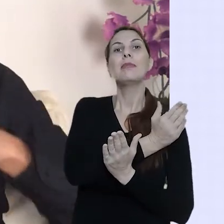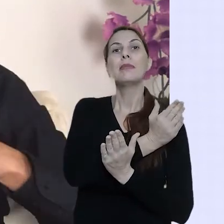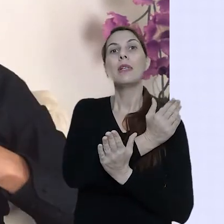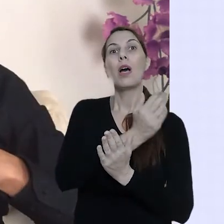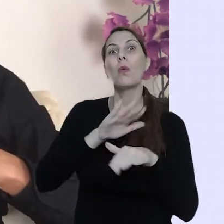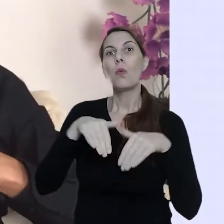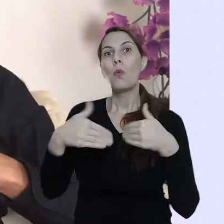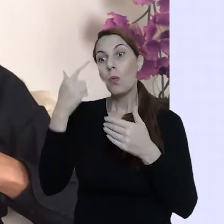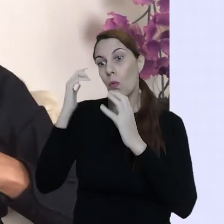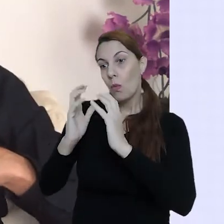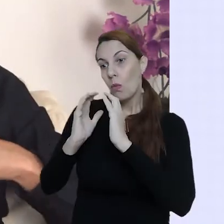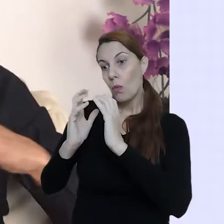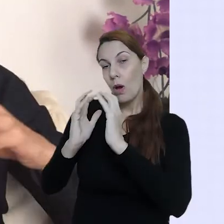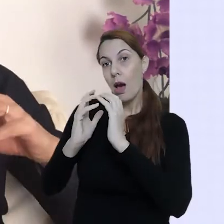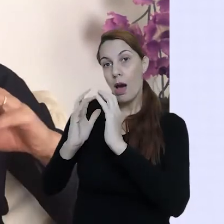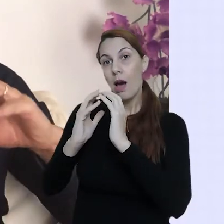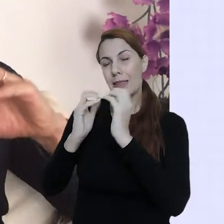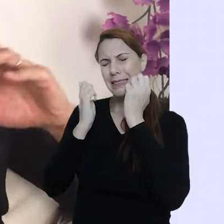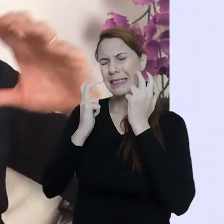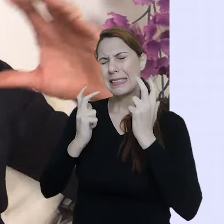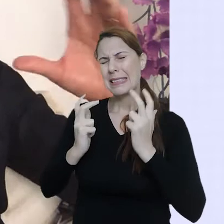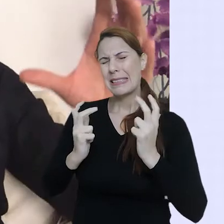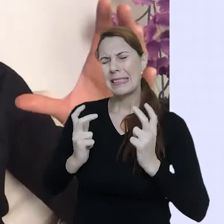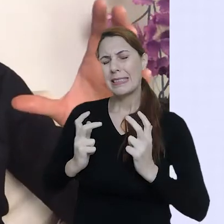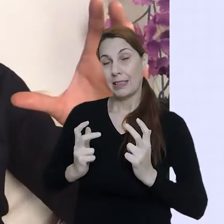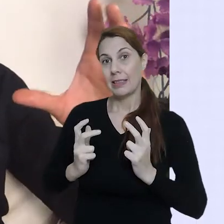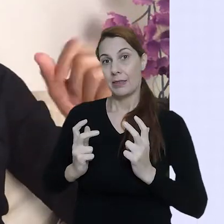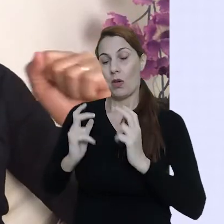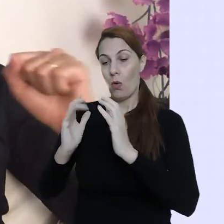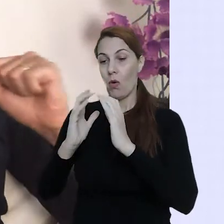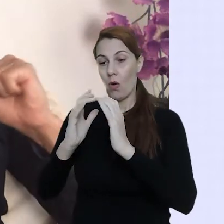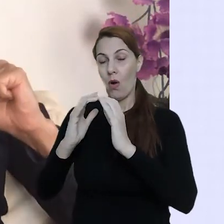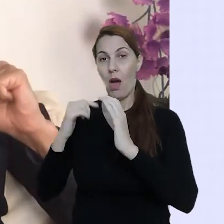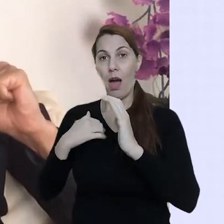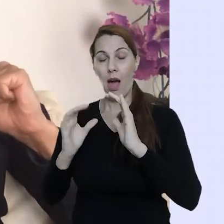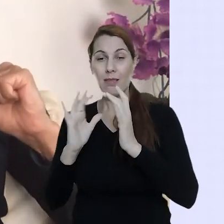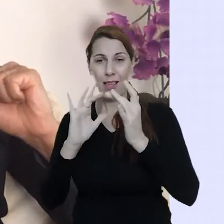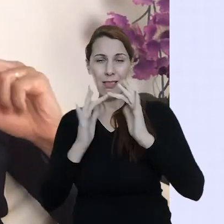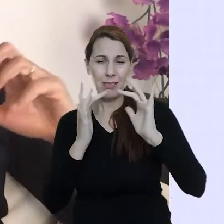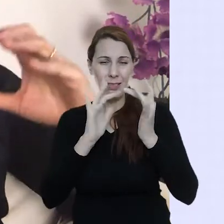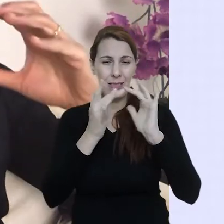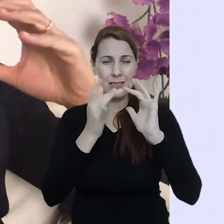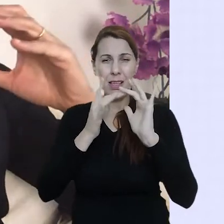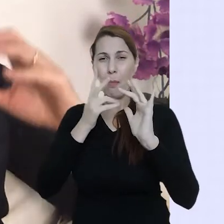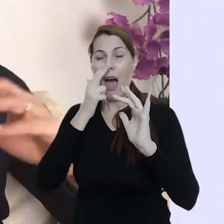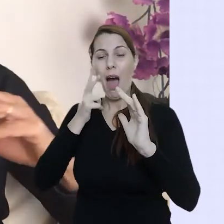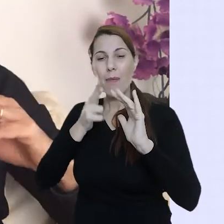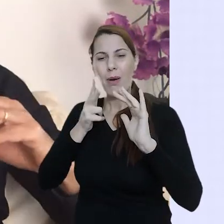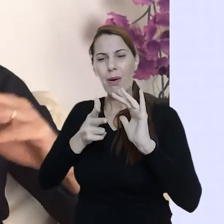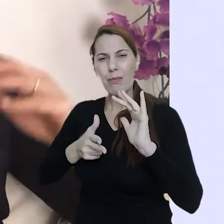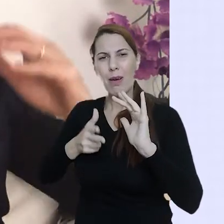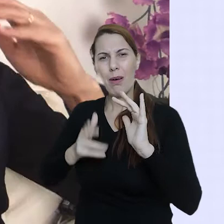nesse tipo de funcionamento, as outras redes funcionais do cérebro, elas deixam de